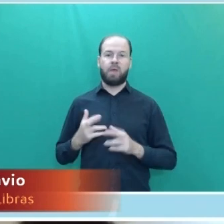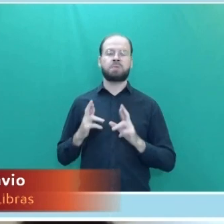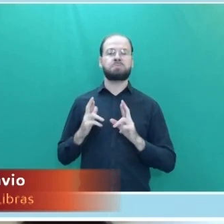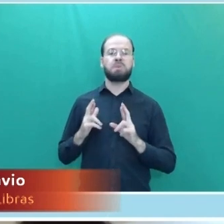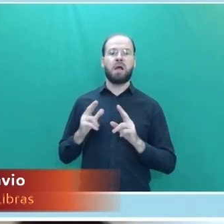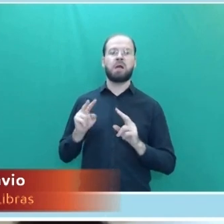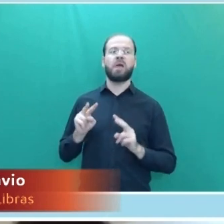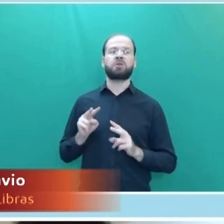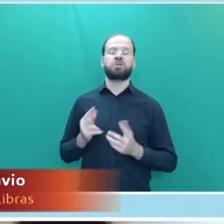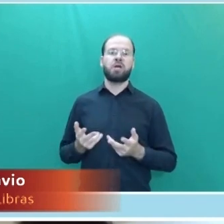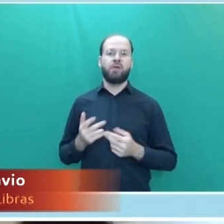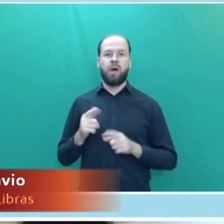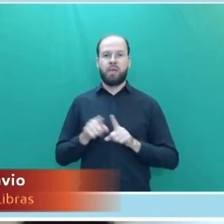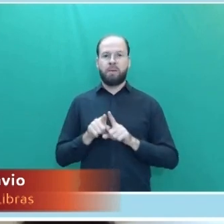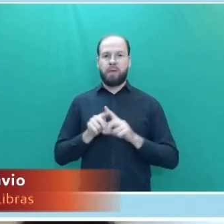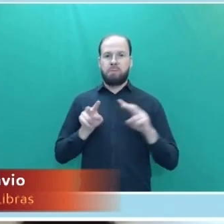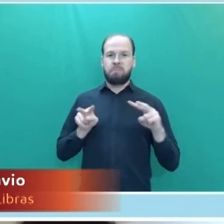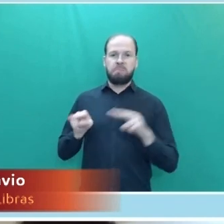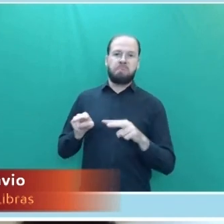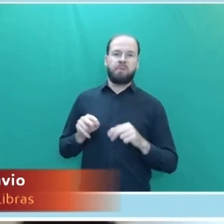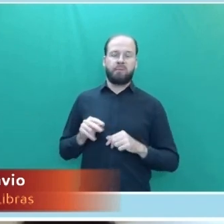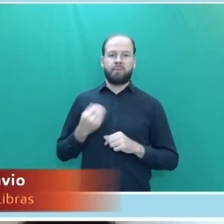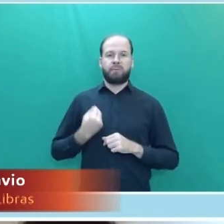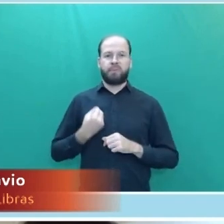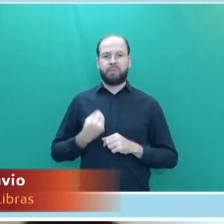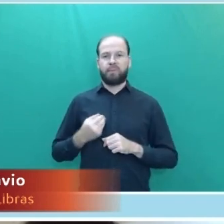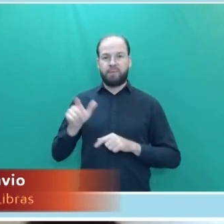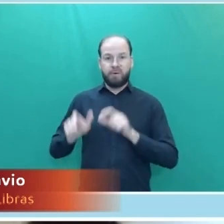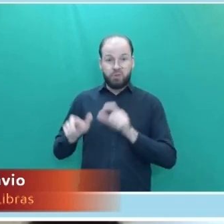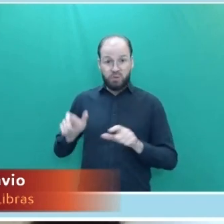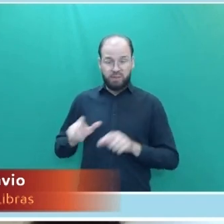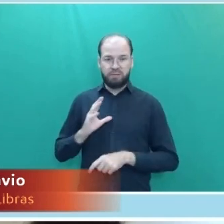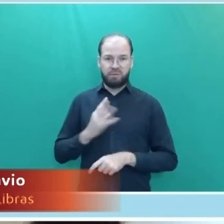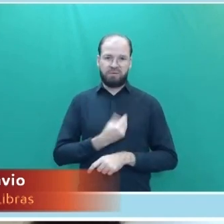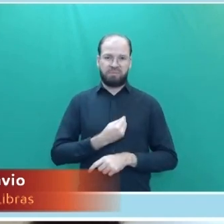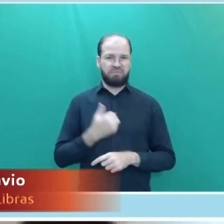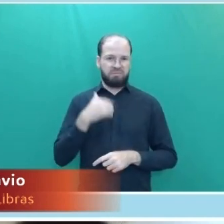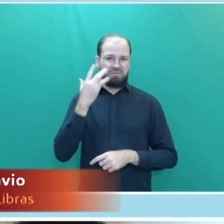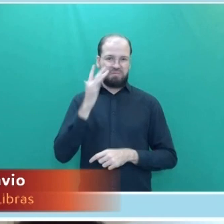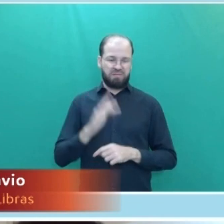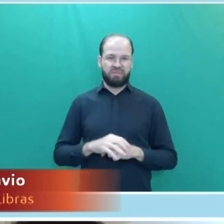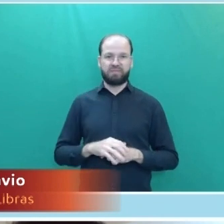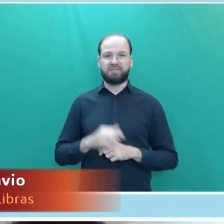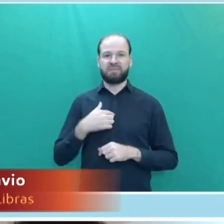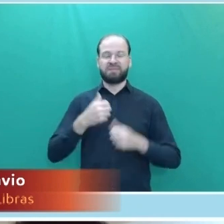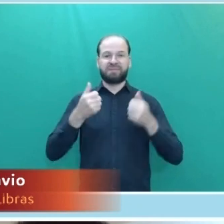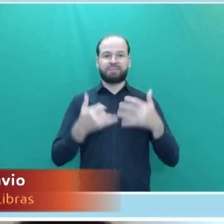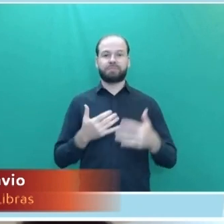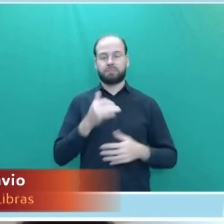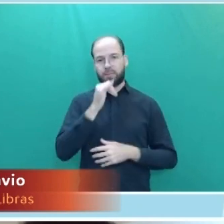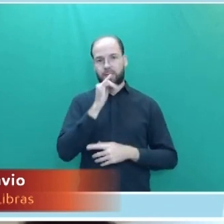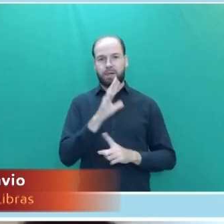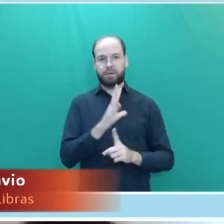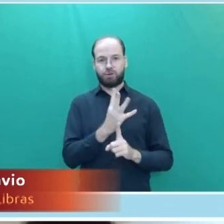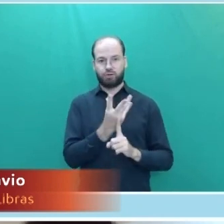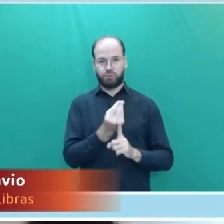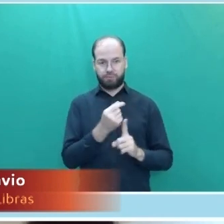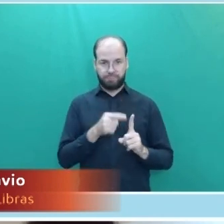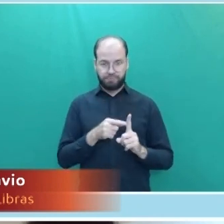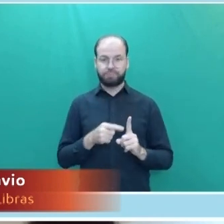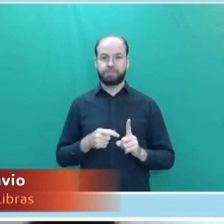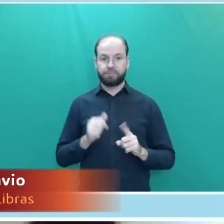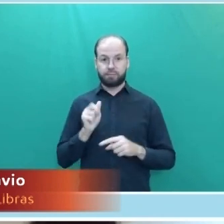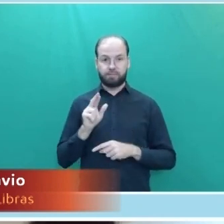expectativas, o olhar, a vivência de uma pessoa trans. Então, acho que quando a gente fala de arte, né, a arte, ela não